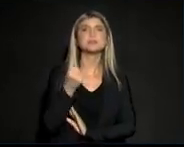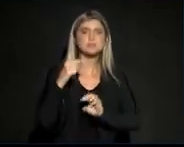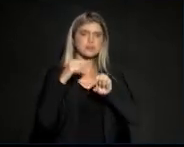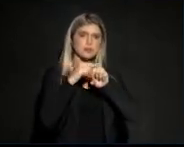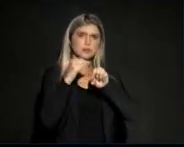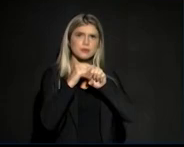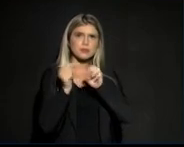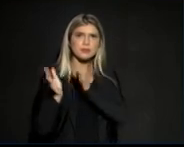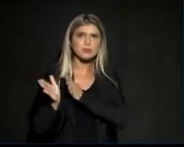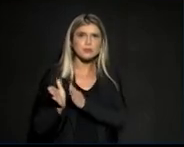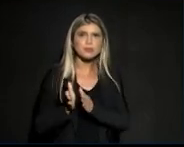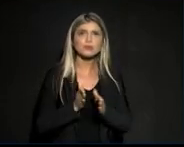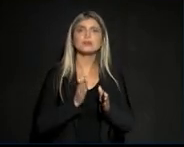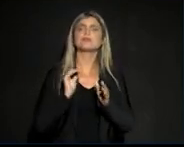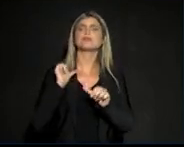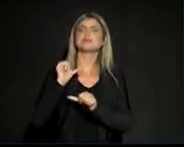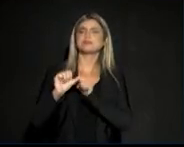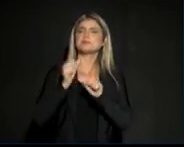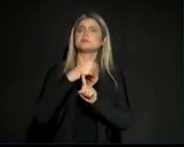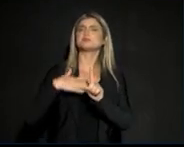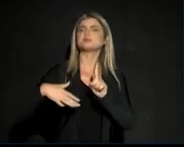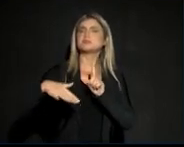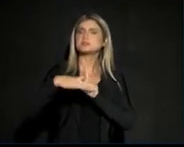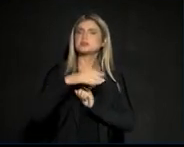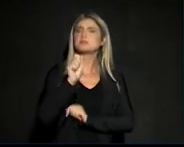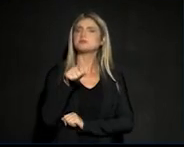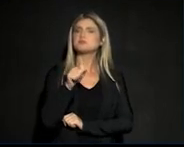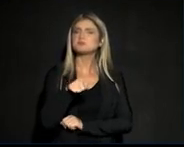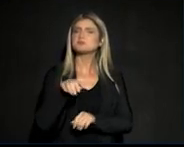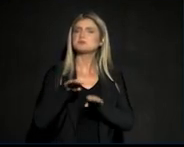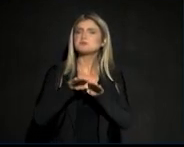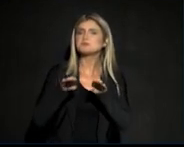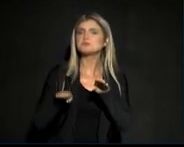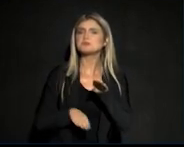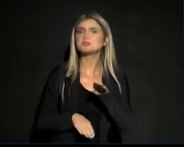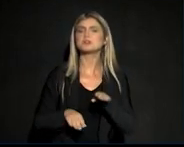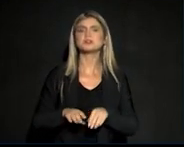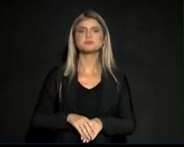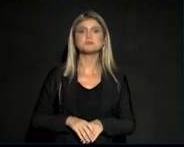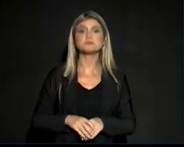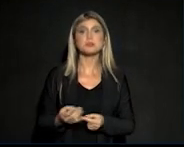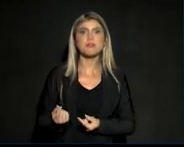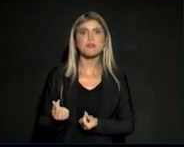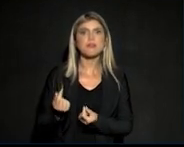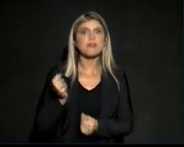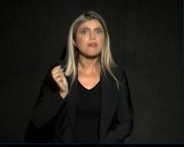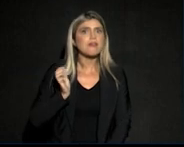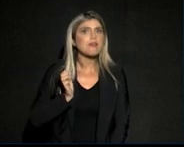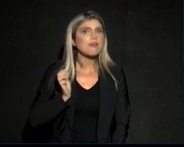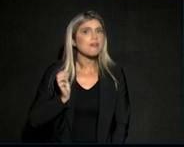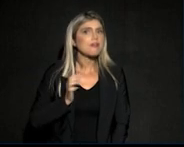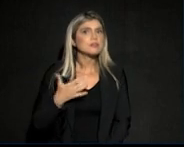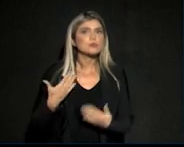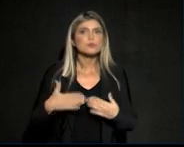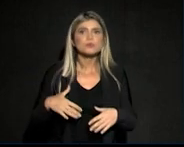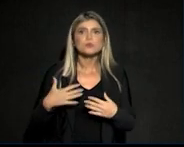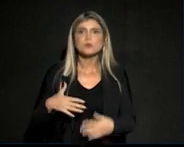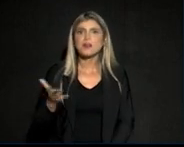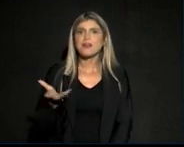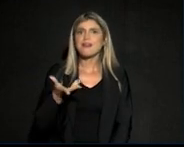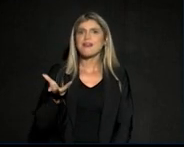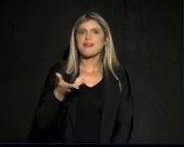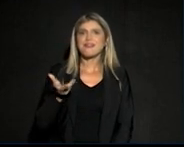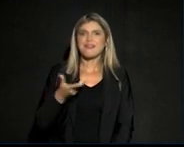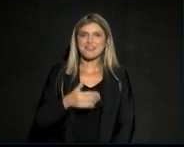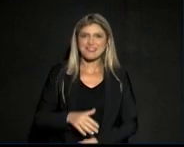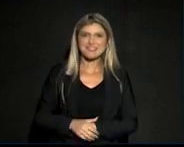aí você vai fazer transformação social e redução de desigualdade de criação de Henriqueta de riqueza de uma forma muito mais acelerada